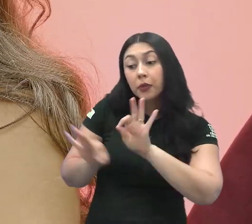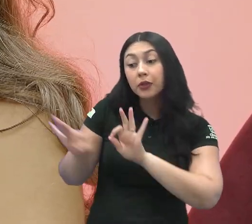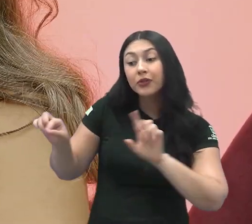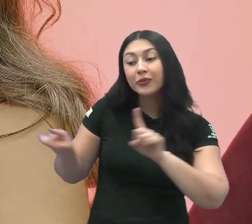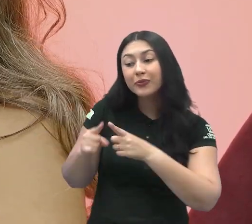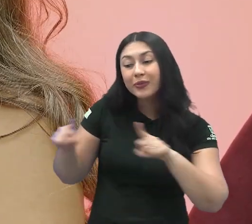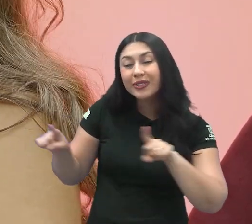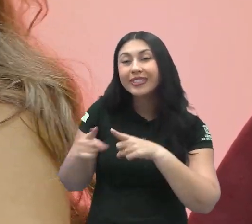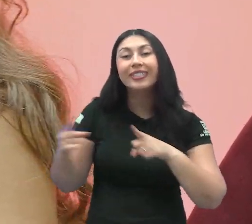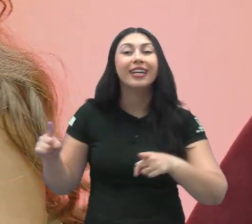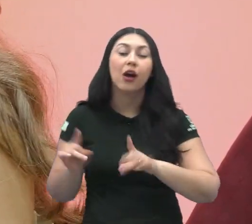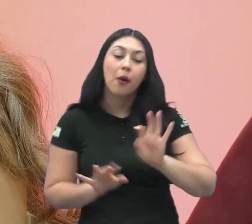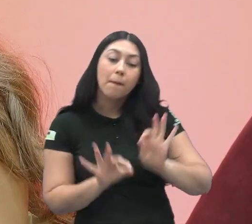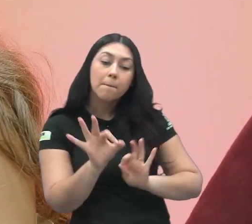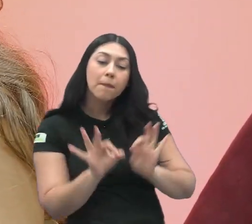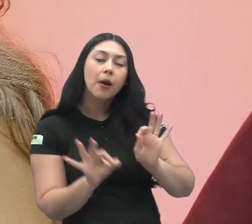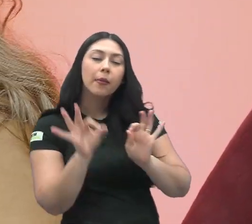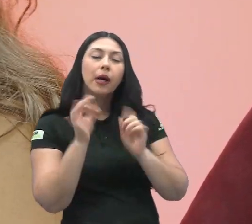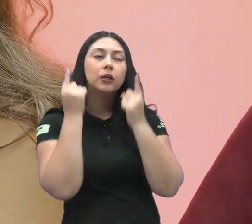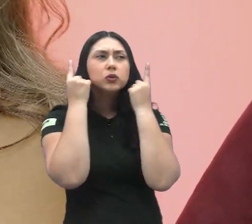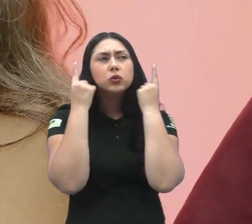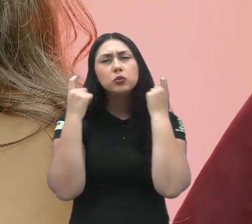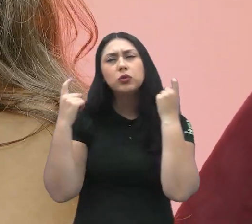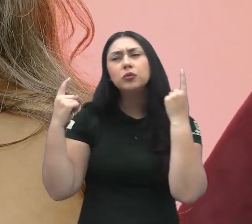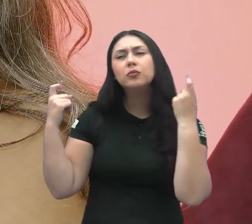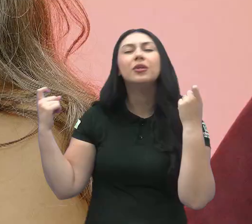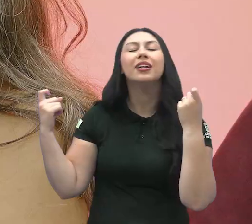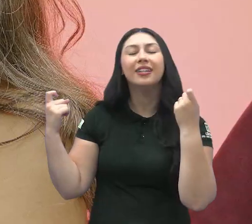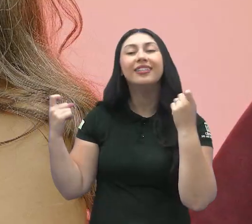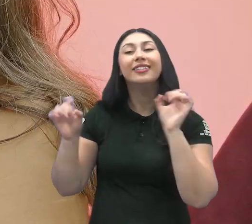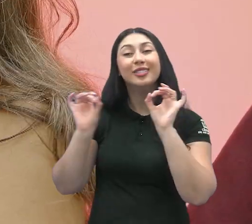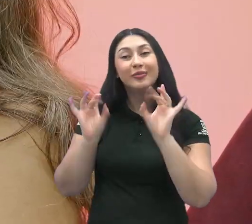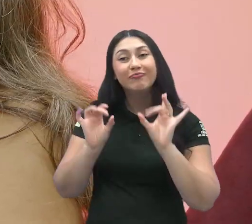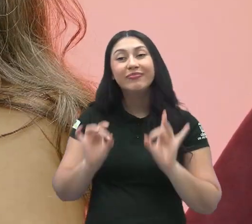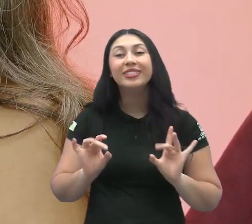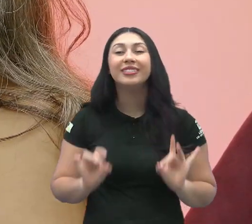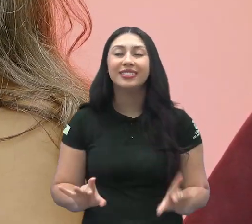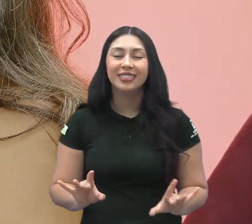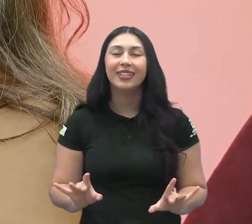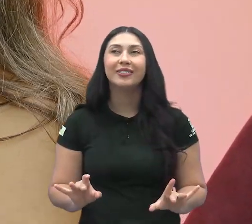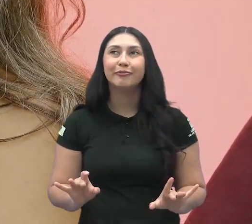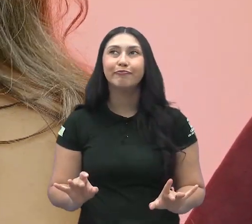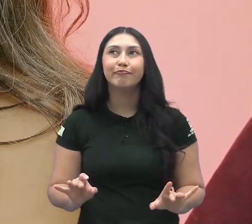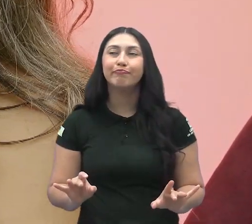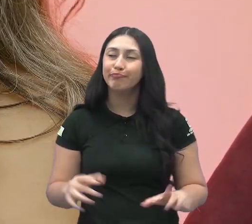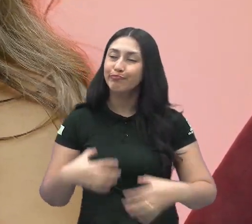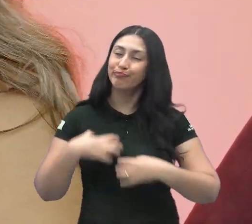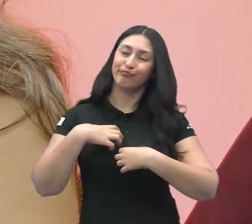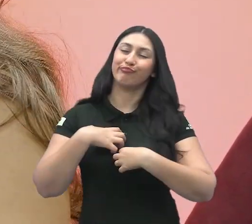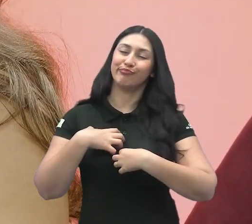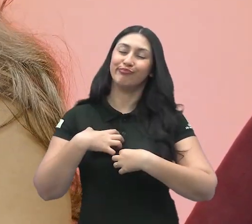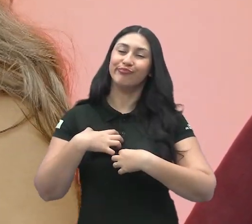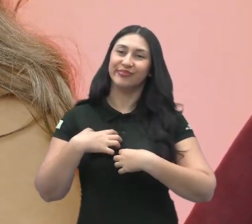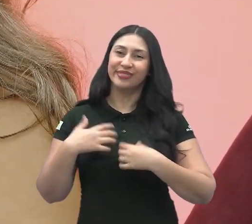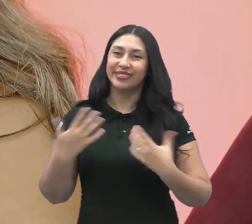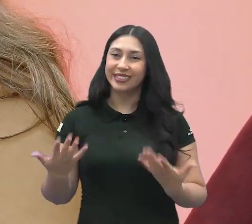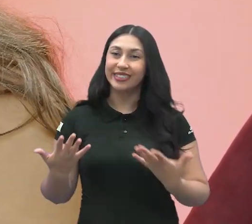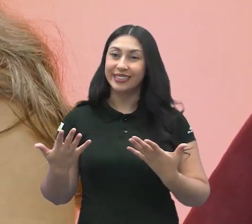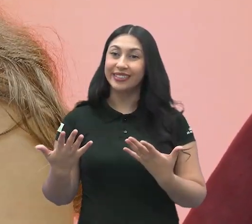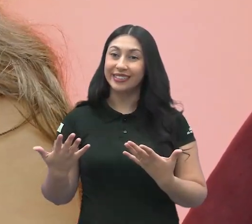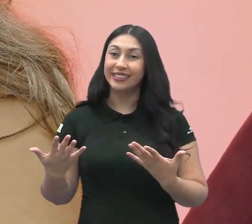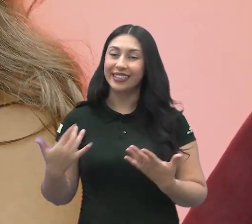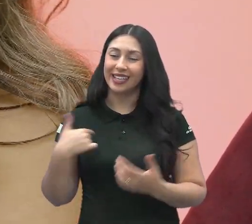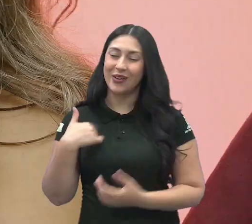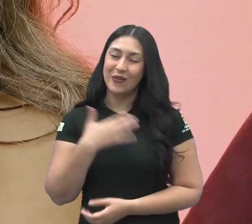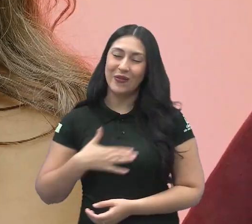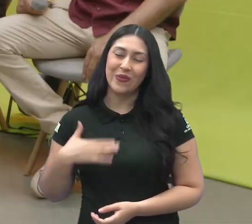né? Vamos produzir uma sonoridade mesmo para esse álbum, que eu acho que é o que me ganha bastante lançando um álbum, que é o que eu